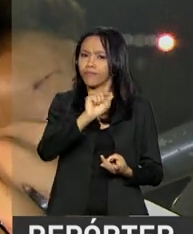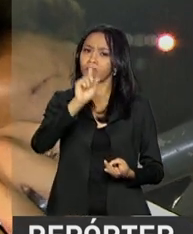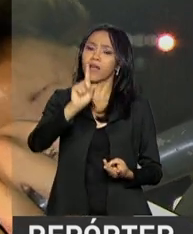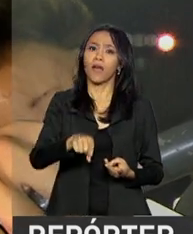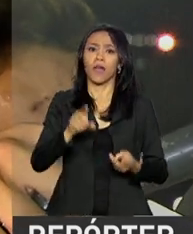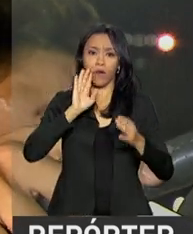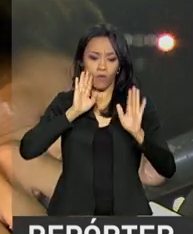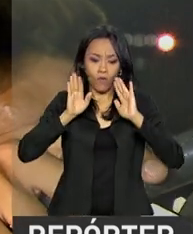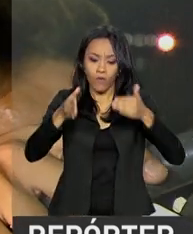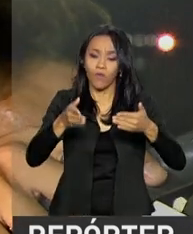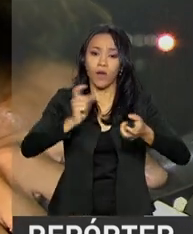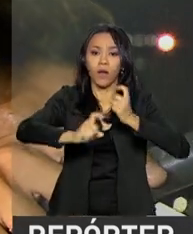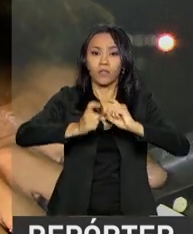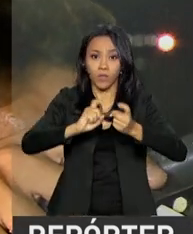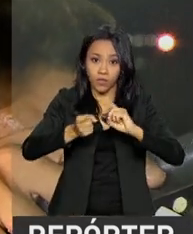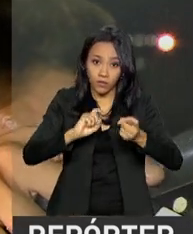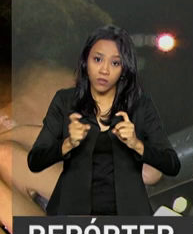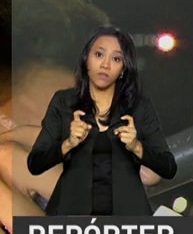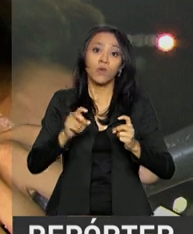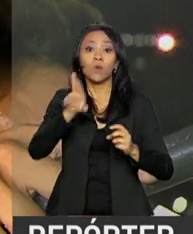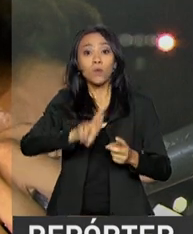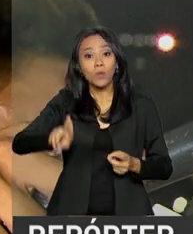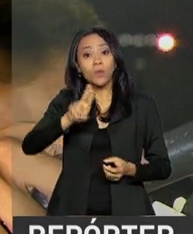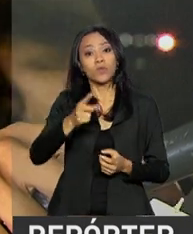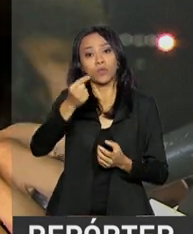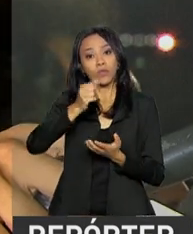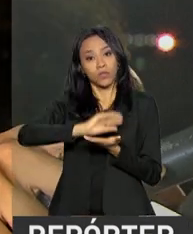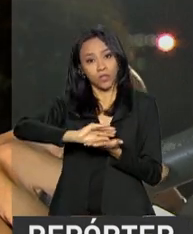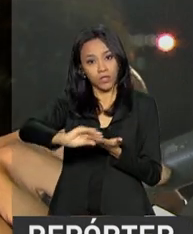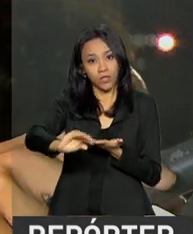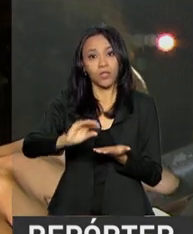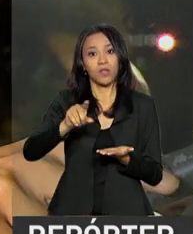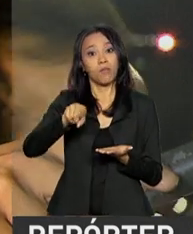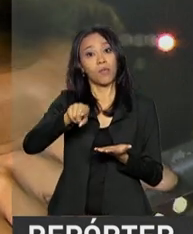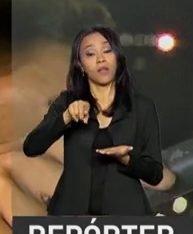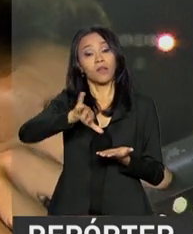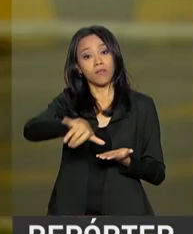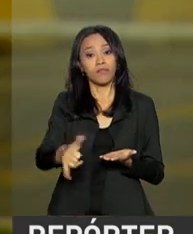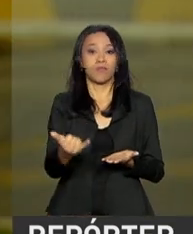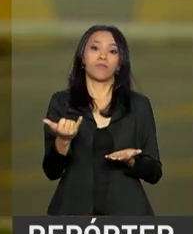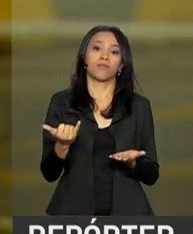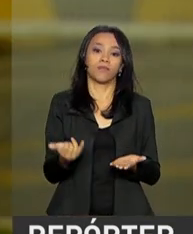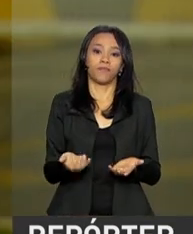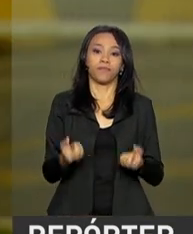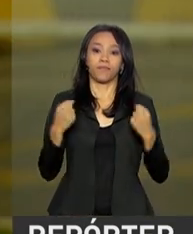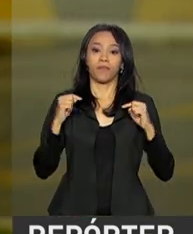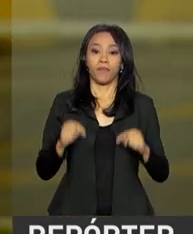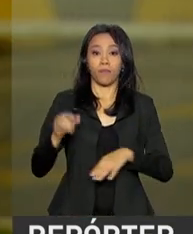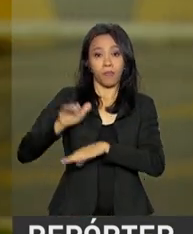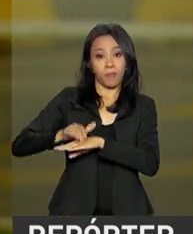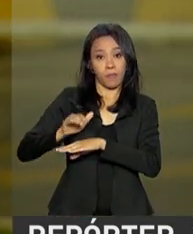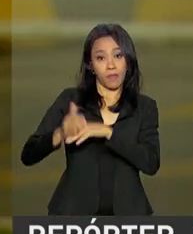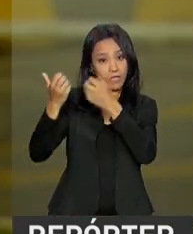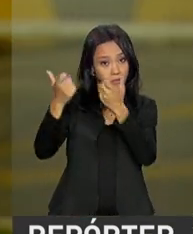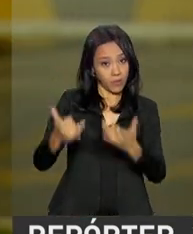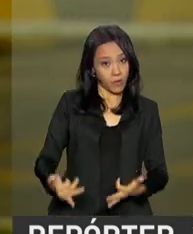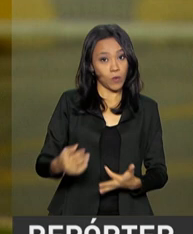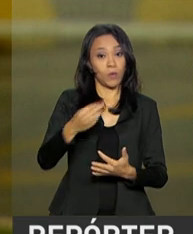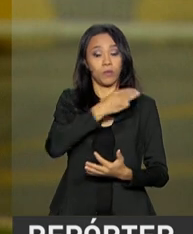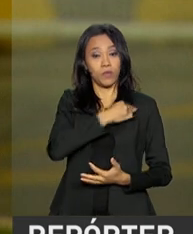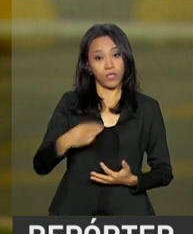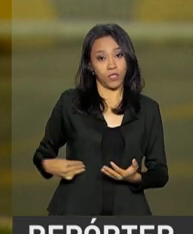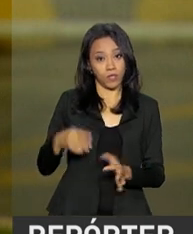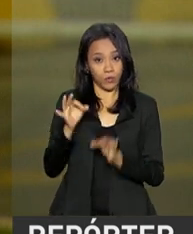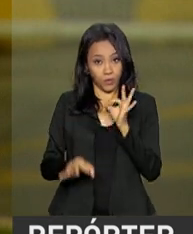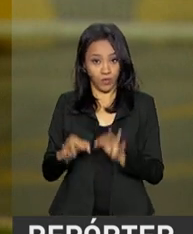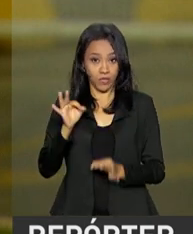administrativa a otimização dos recursos para tirar o melhor proveito do suja segundo o ministro da justiça vão fazer parte do novo